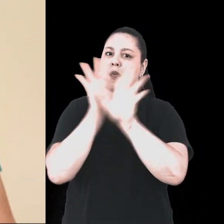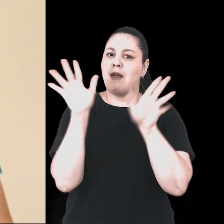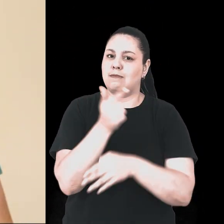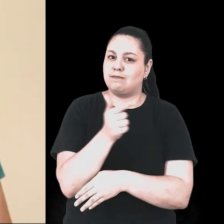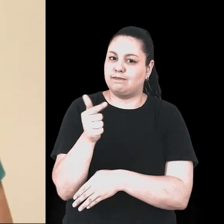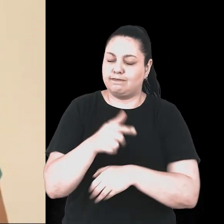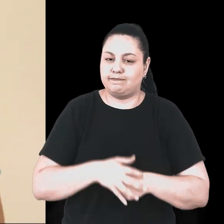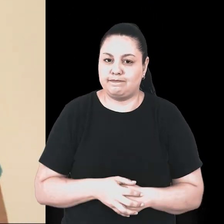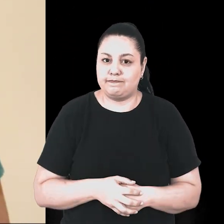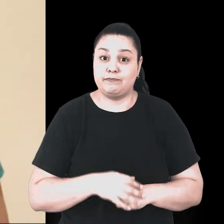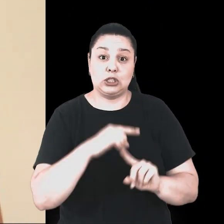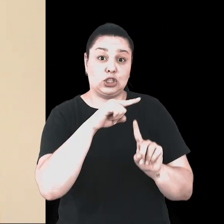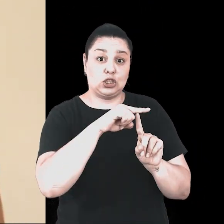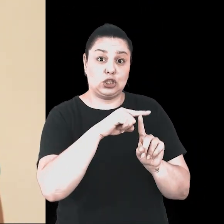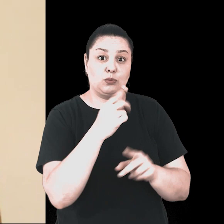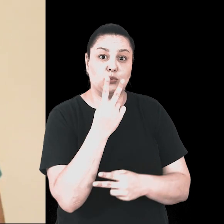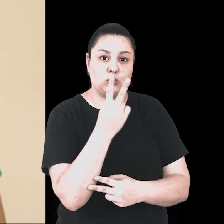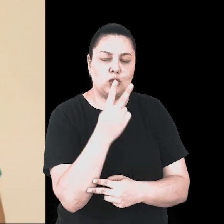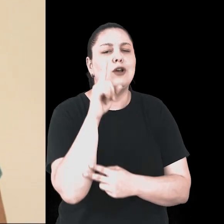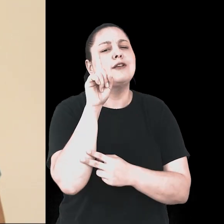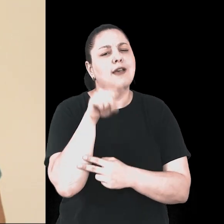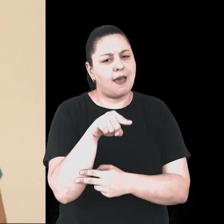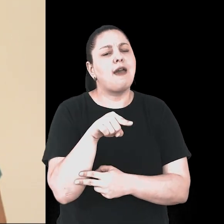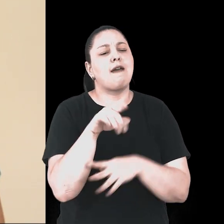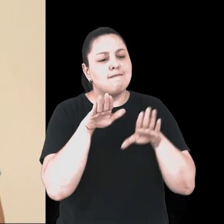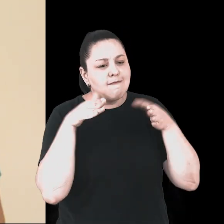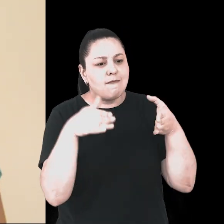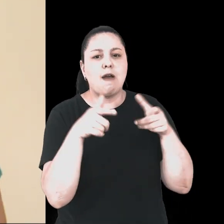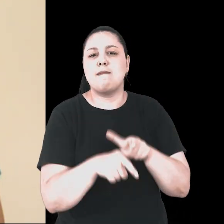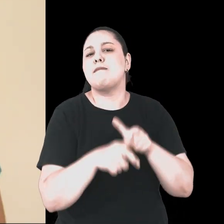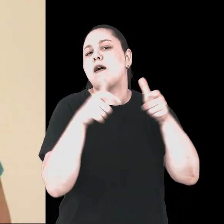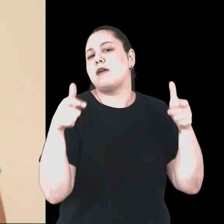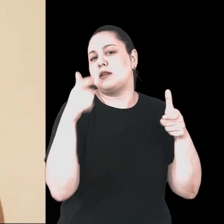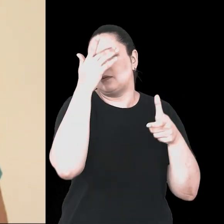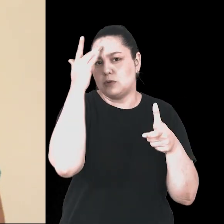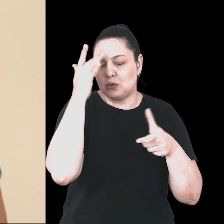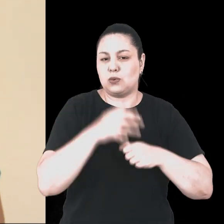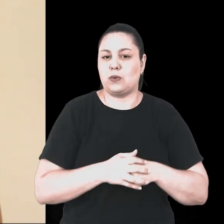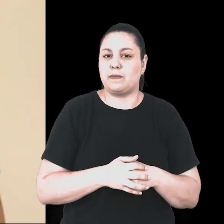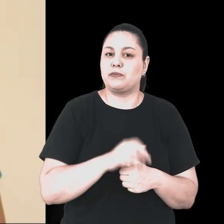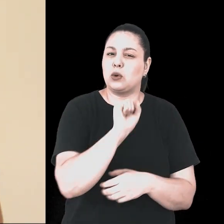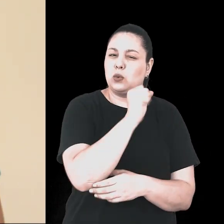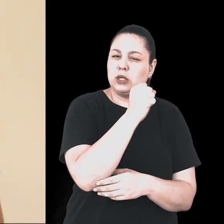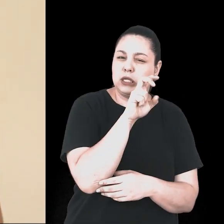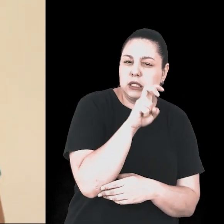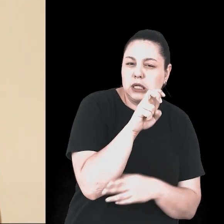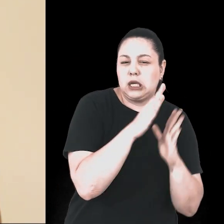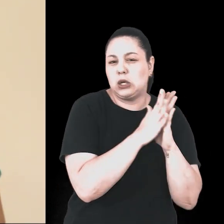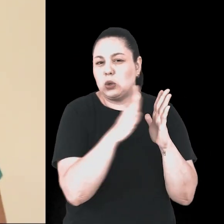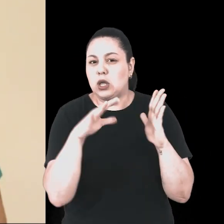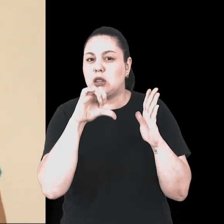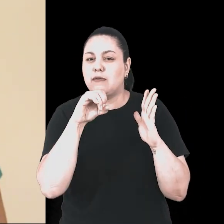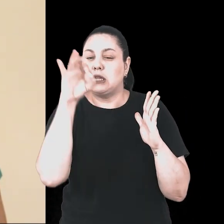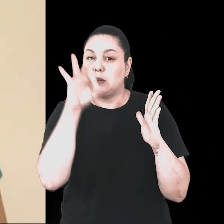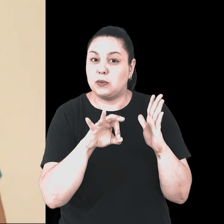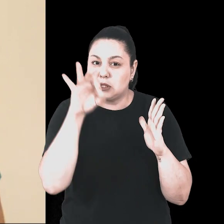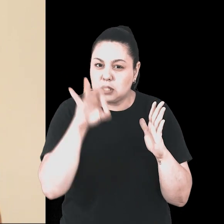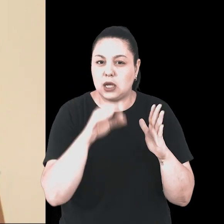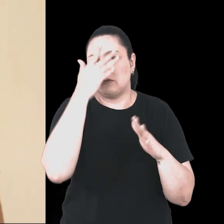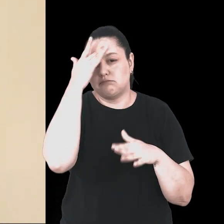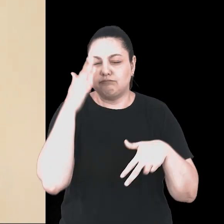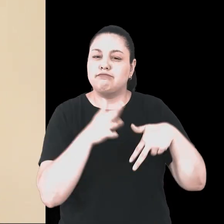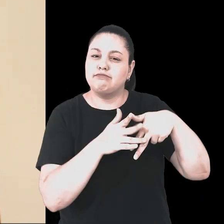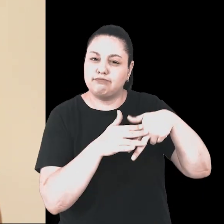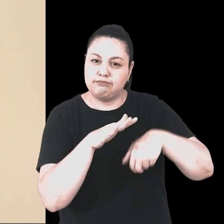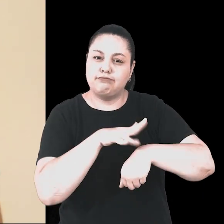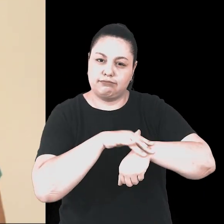tipo 2 afeta a maioria das pessoas com diabetes, entre 85% e 90% dos pacientes,